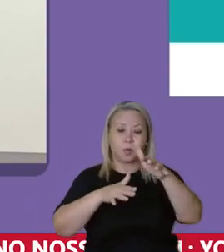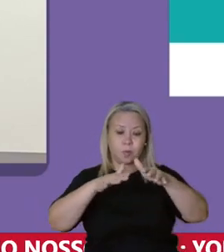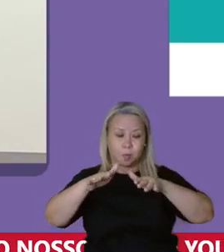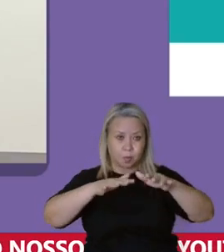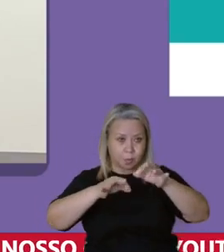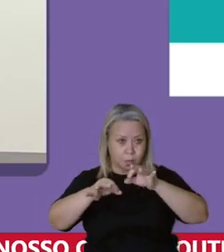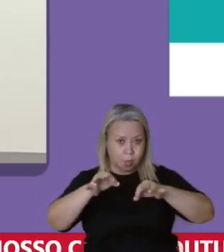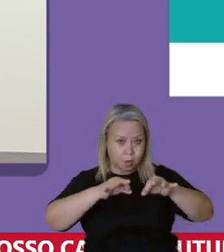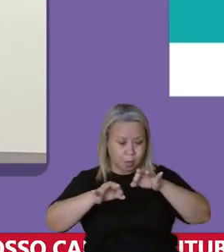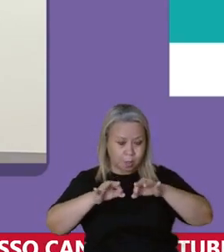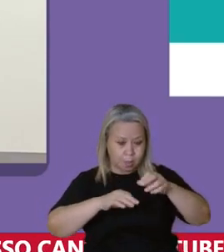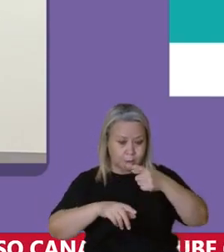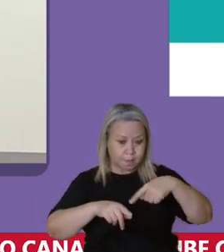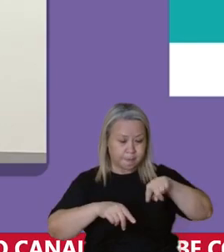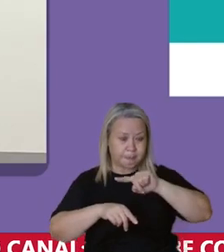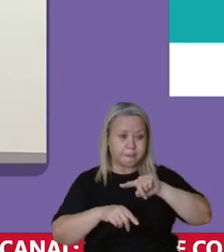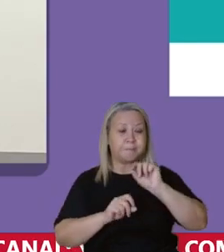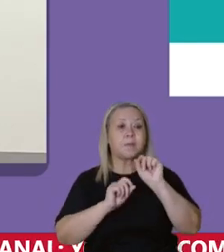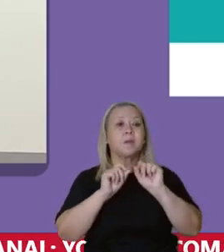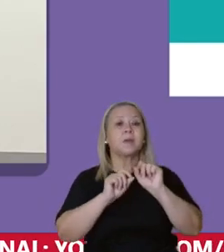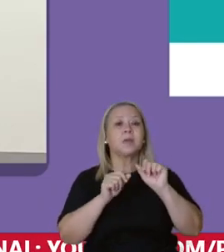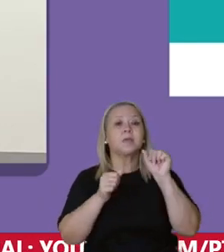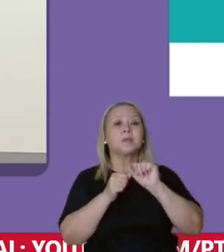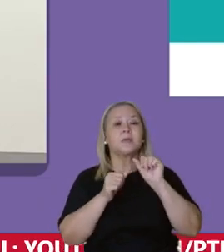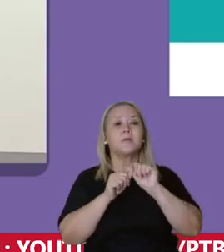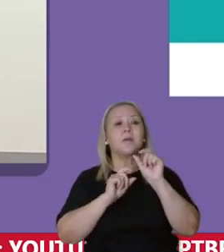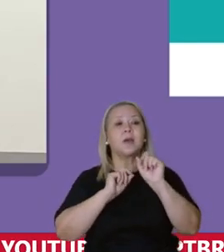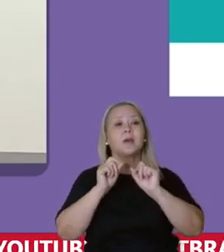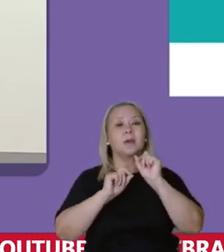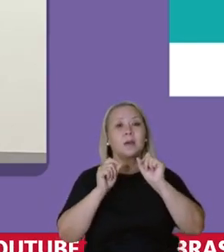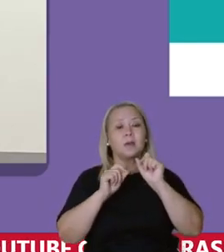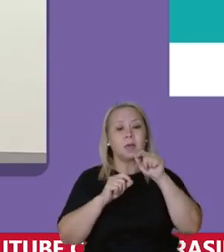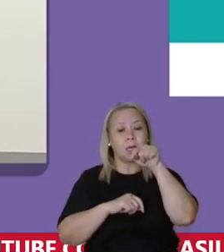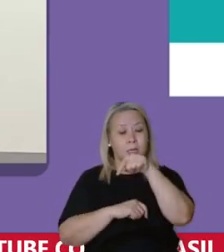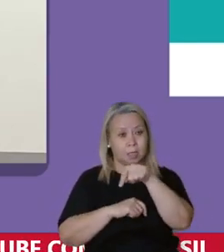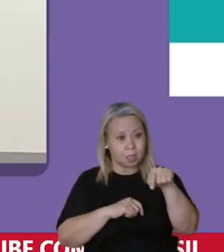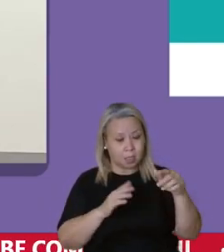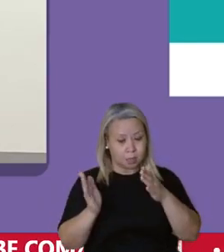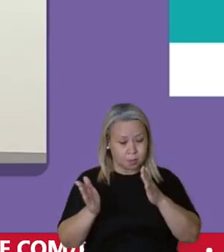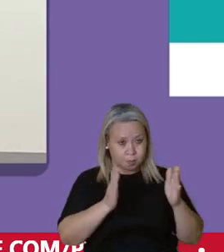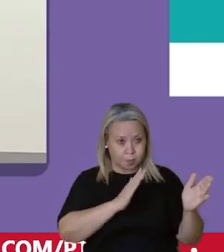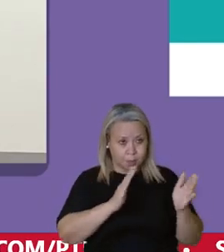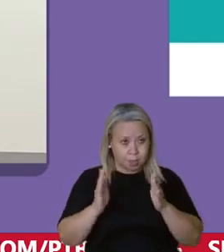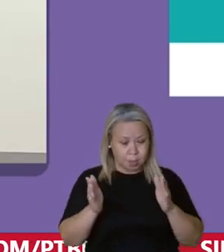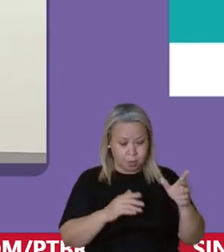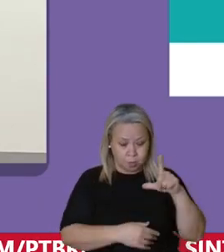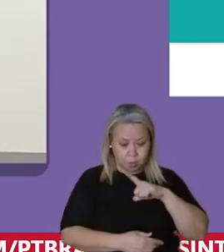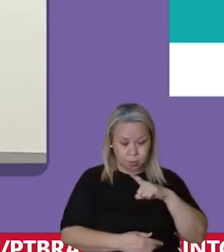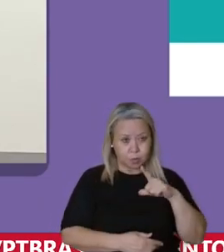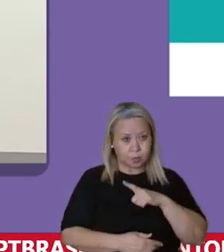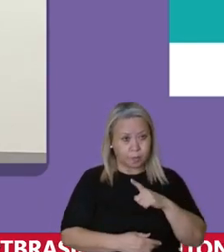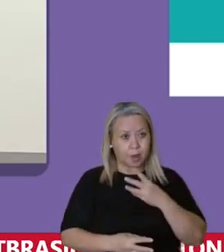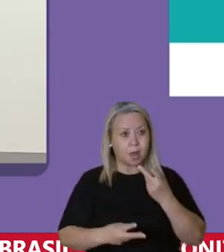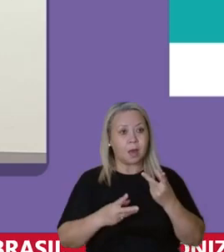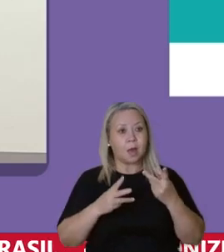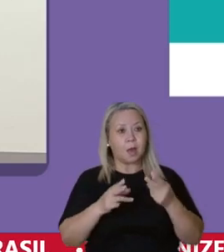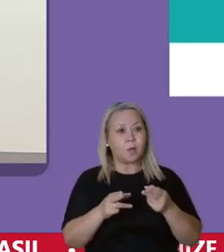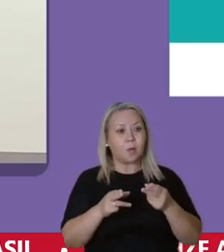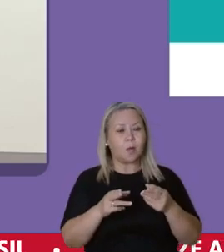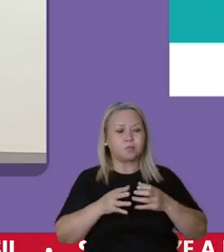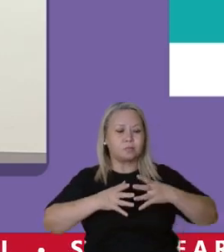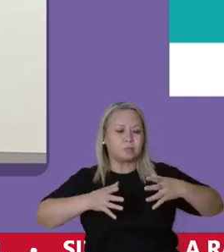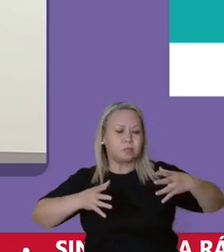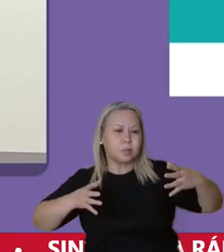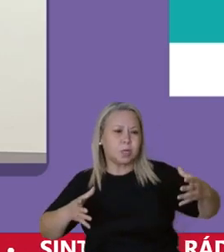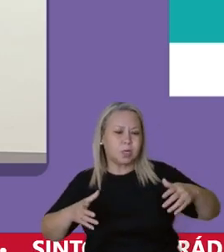mobilizações, e é isso que fez com que, nesse período, houvesse como uma